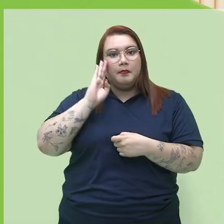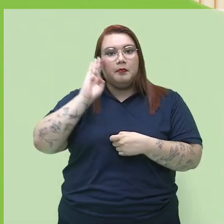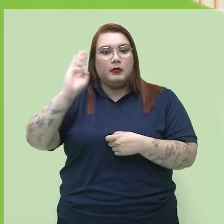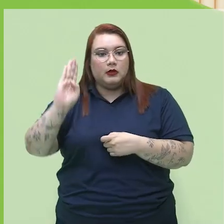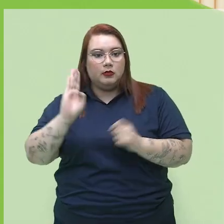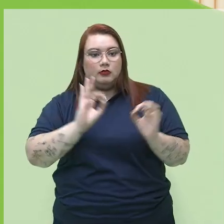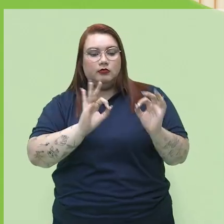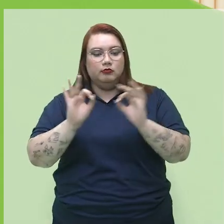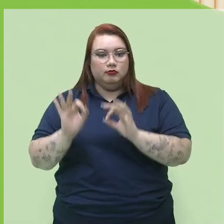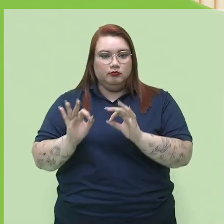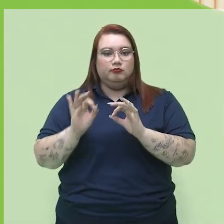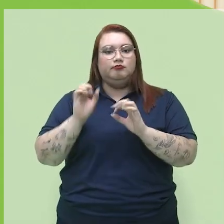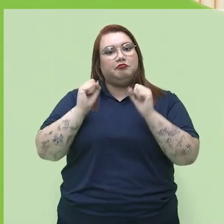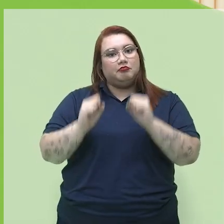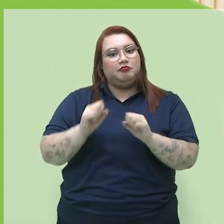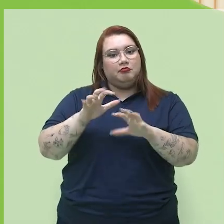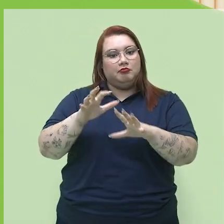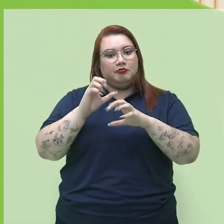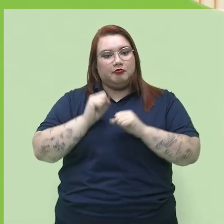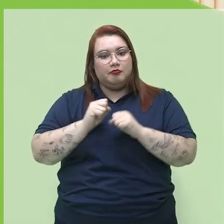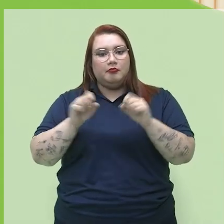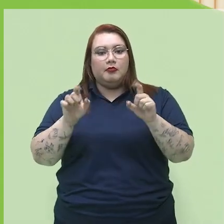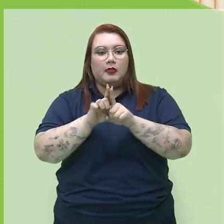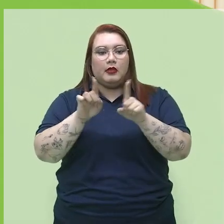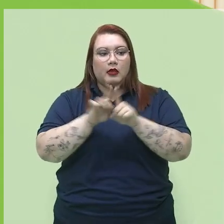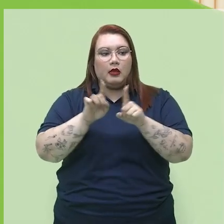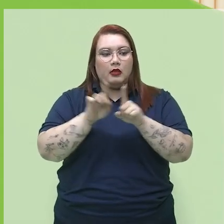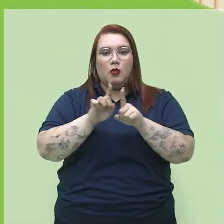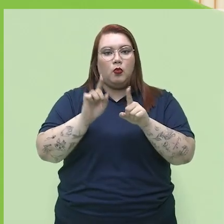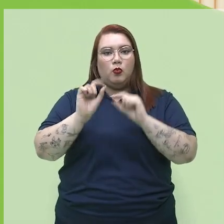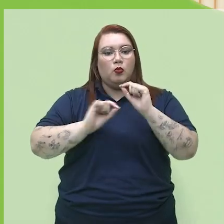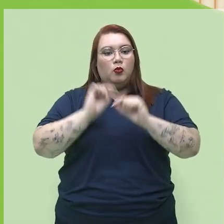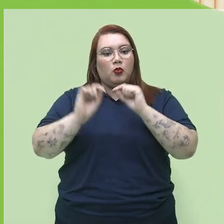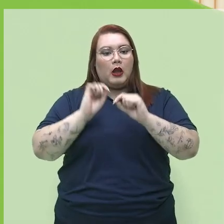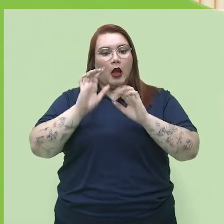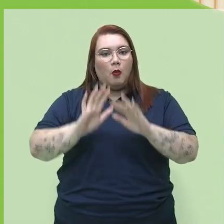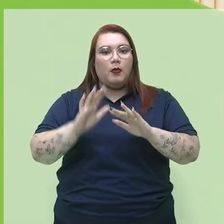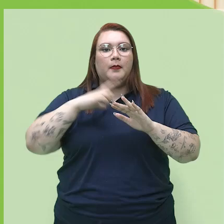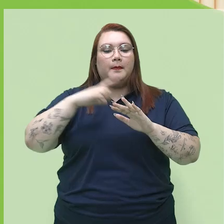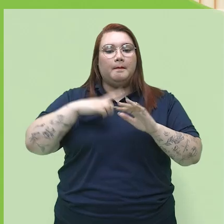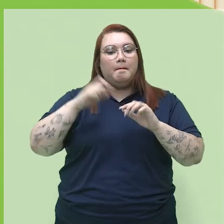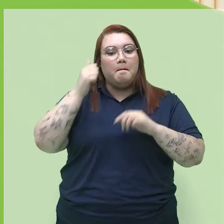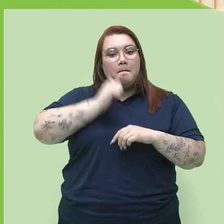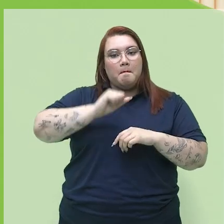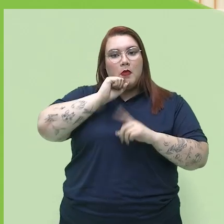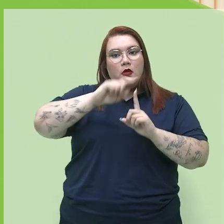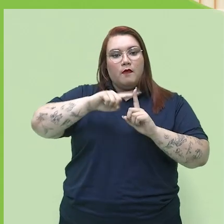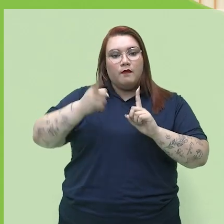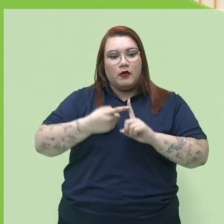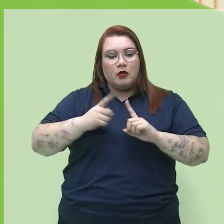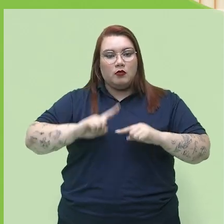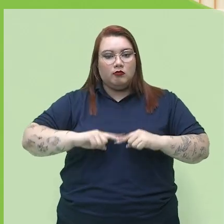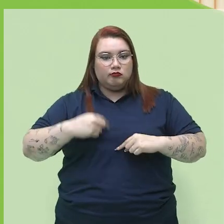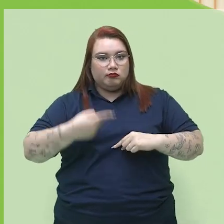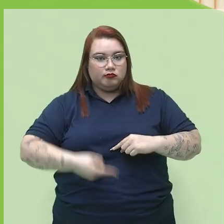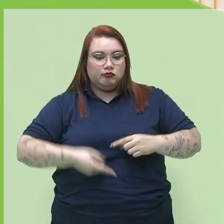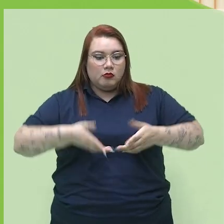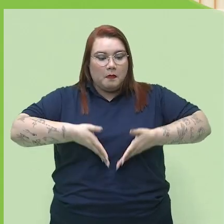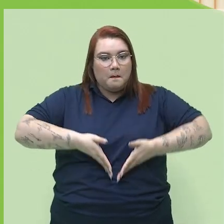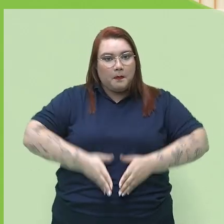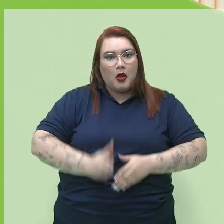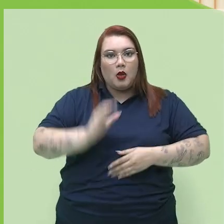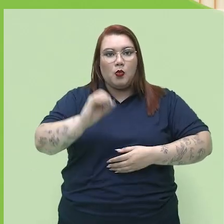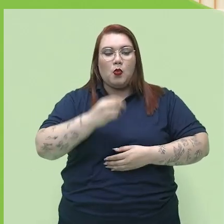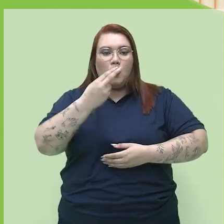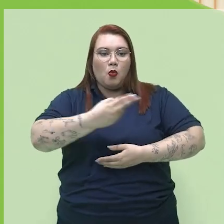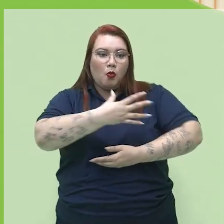aí, é a via principal de infecção. Nós temos a transmissão vertical, que ocorre de mãe para filho durante a gravidez, parto